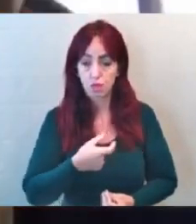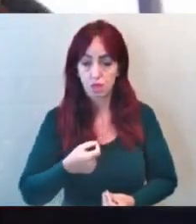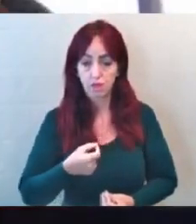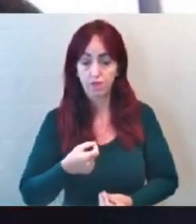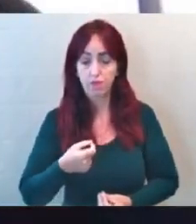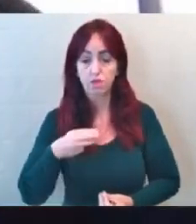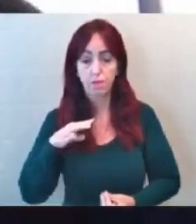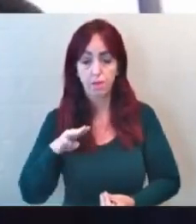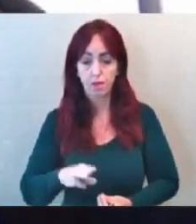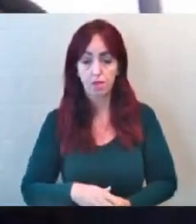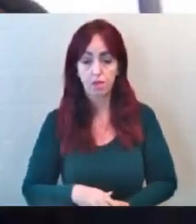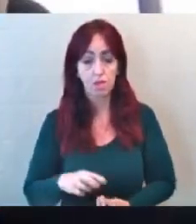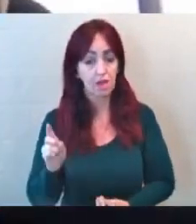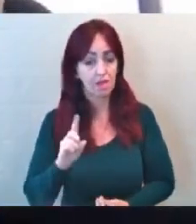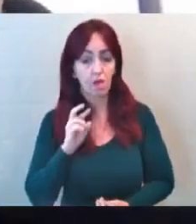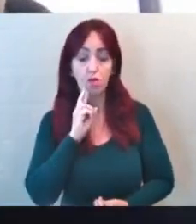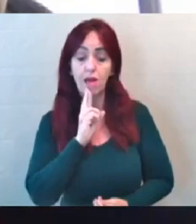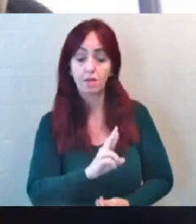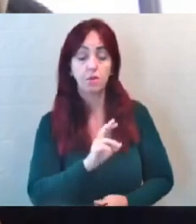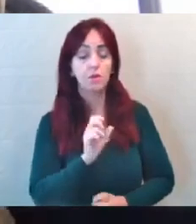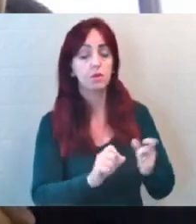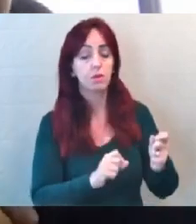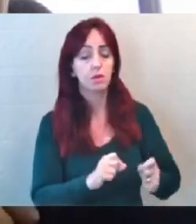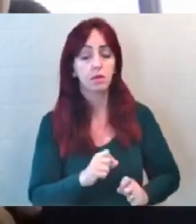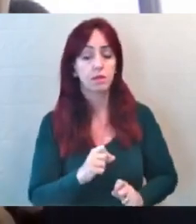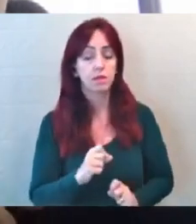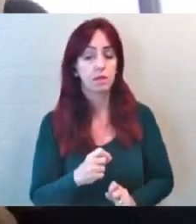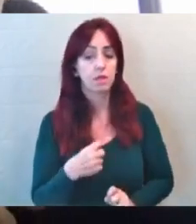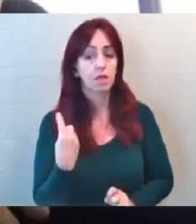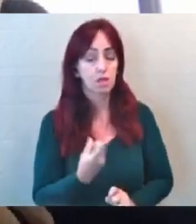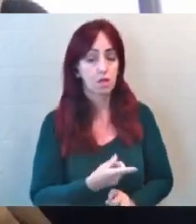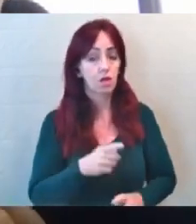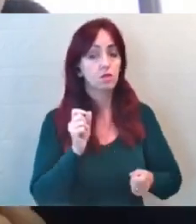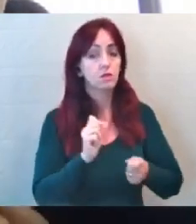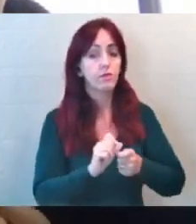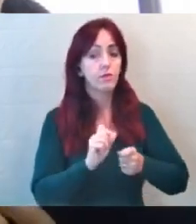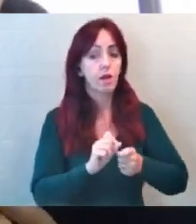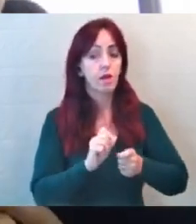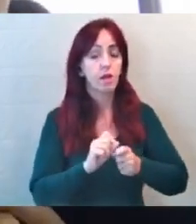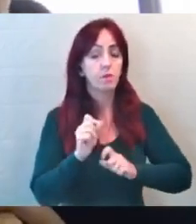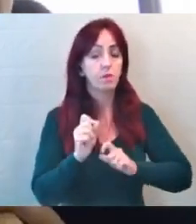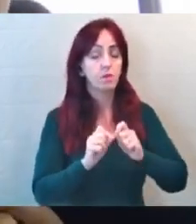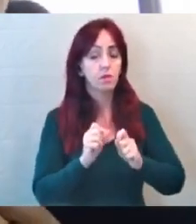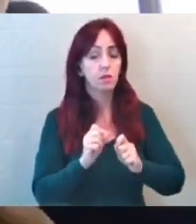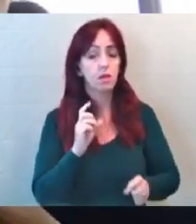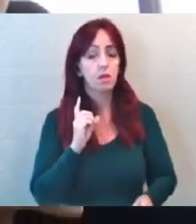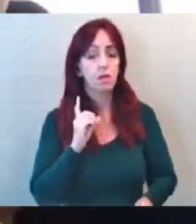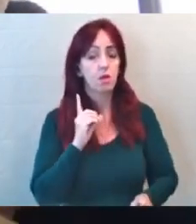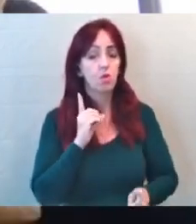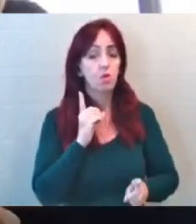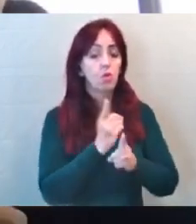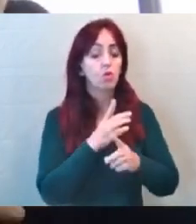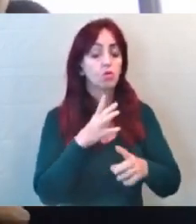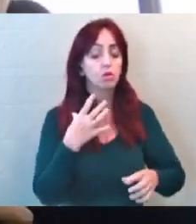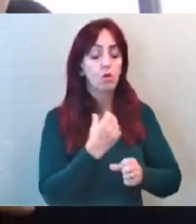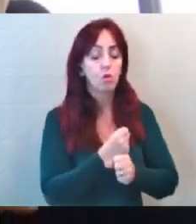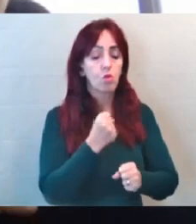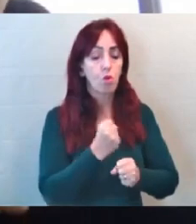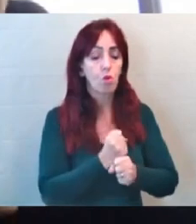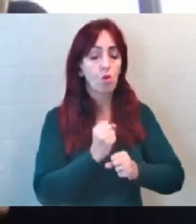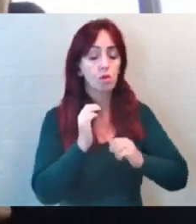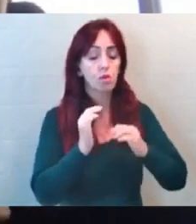Não. A resposta é que nós faremos o encontro de contas no